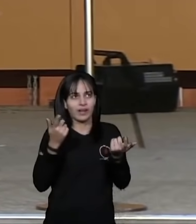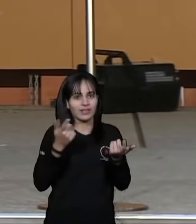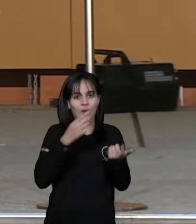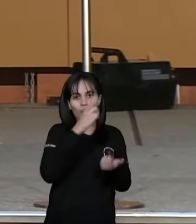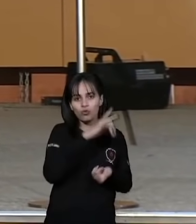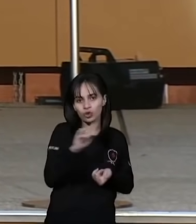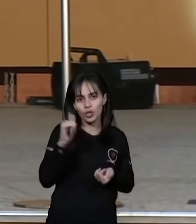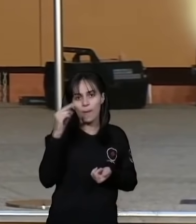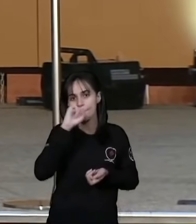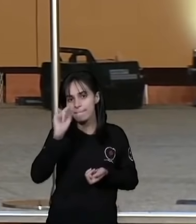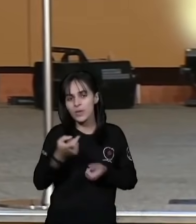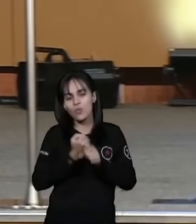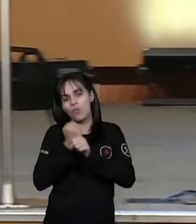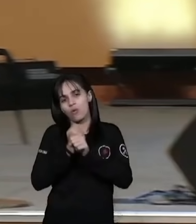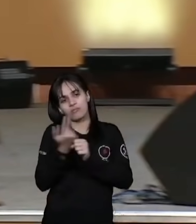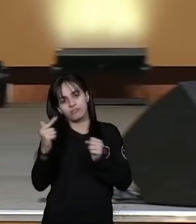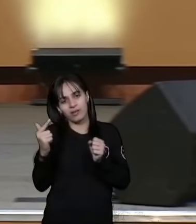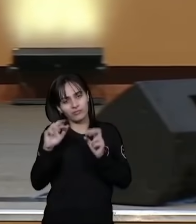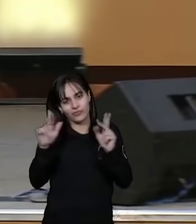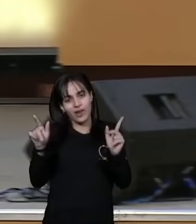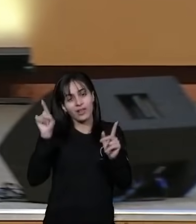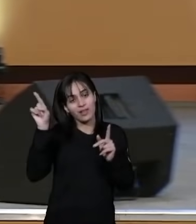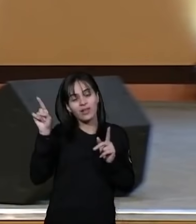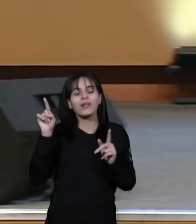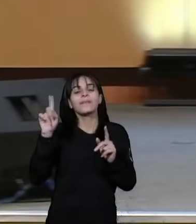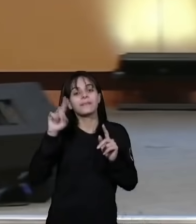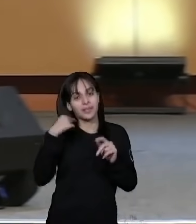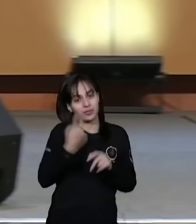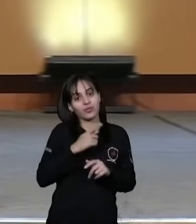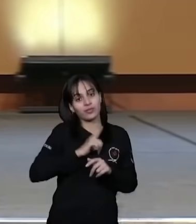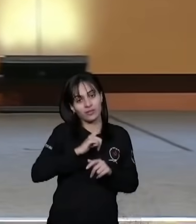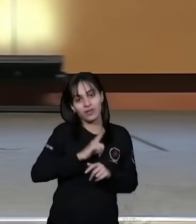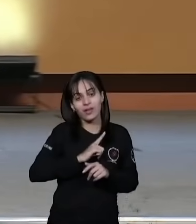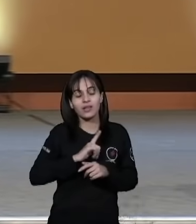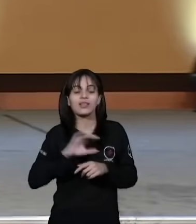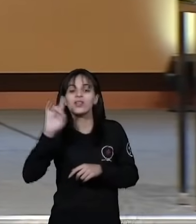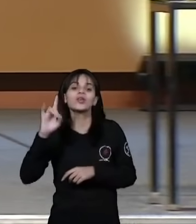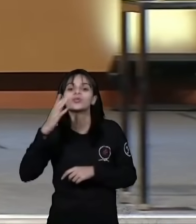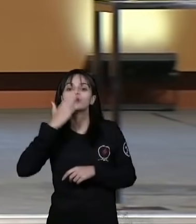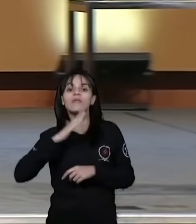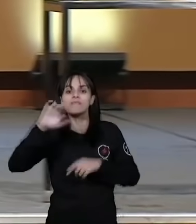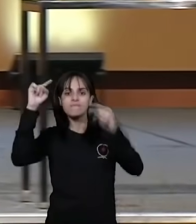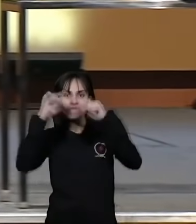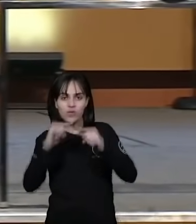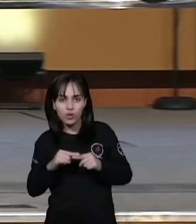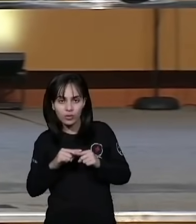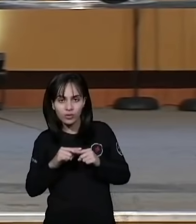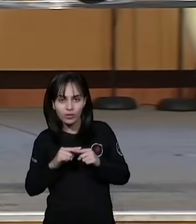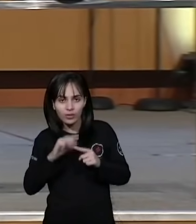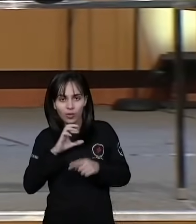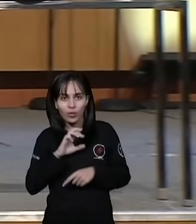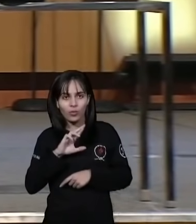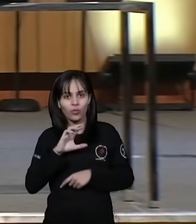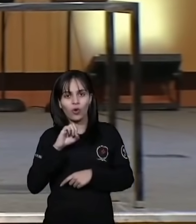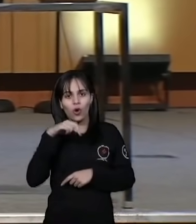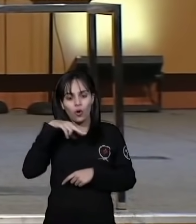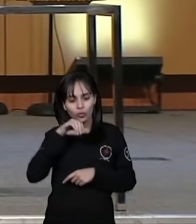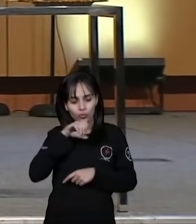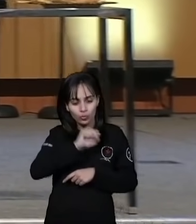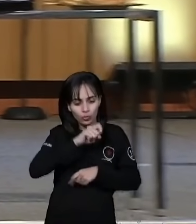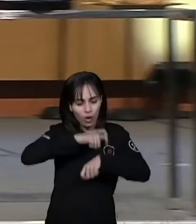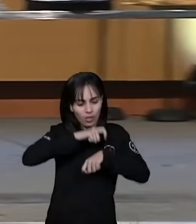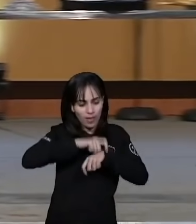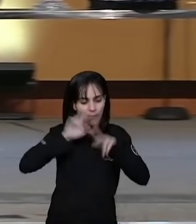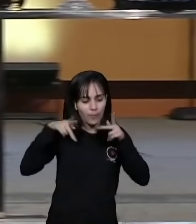um dia mil anos para nós ser Então Deus não manifesta promessa na krones do Cronos humano na